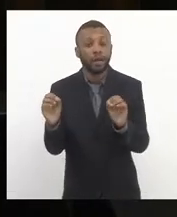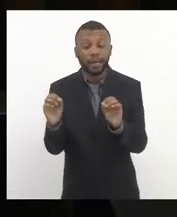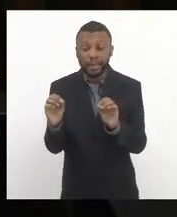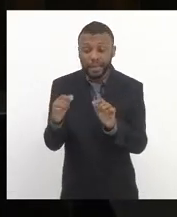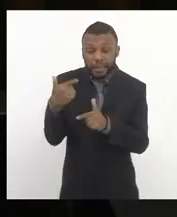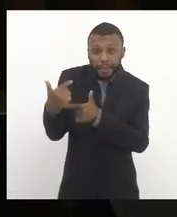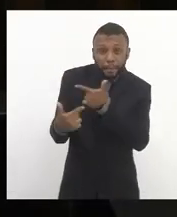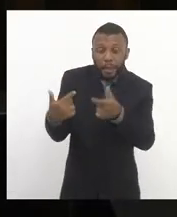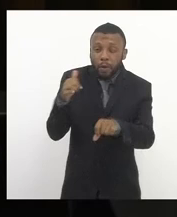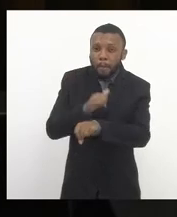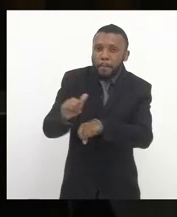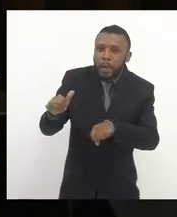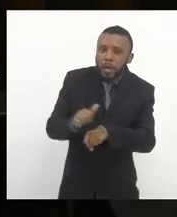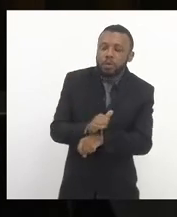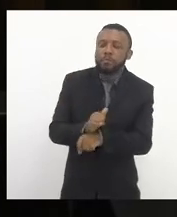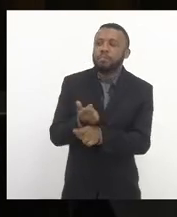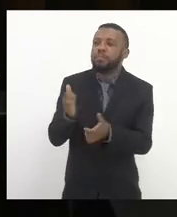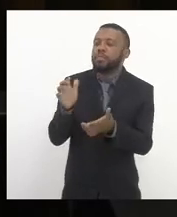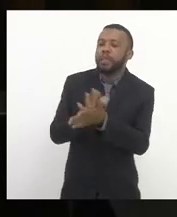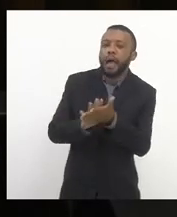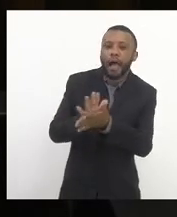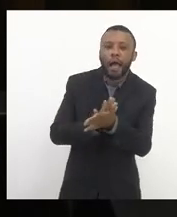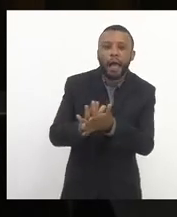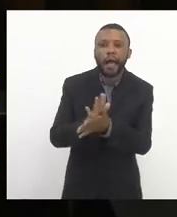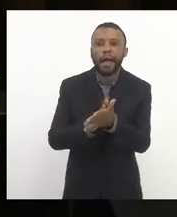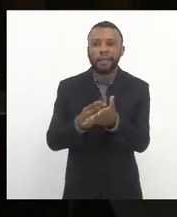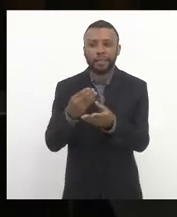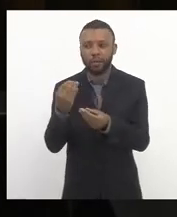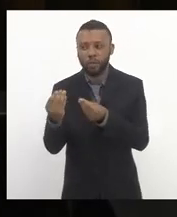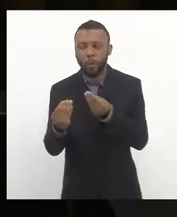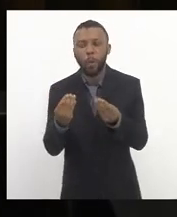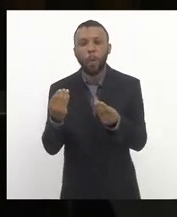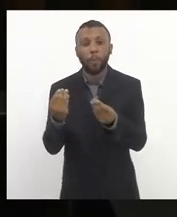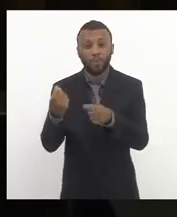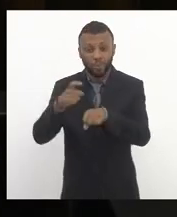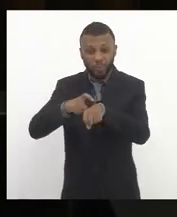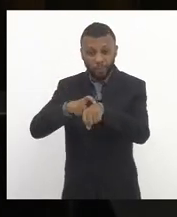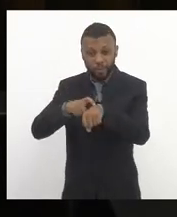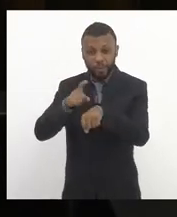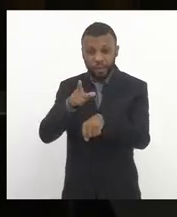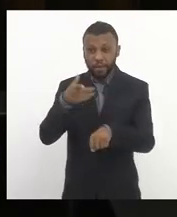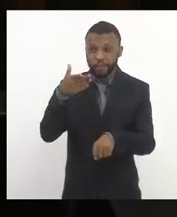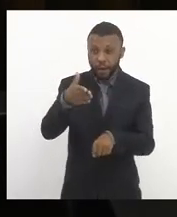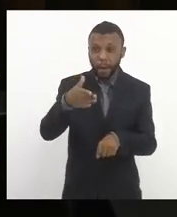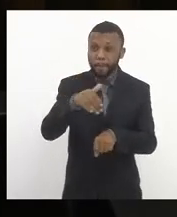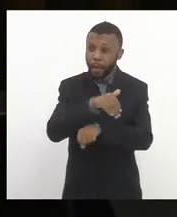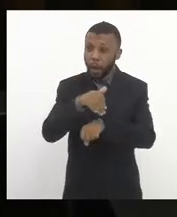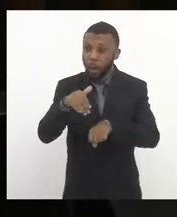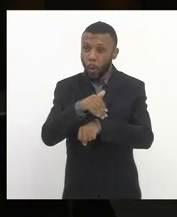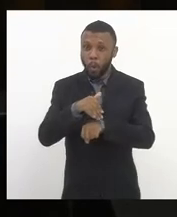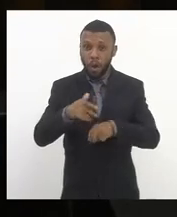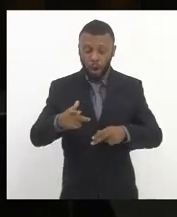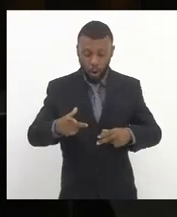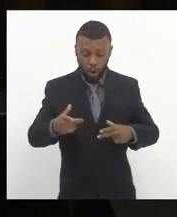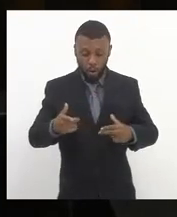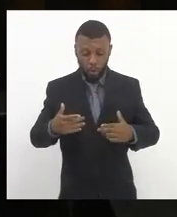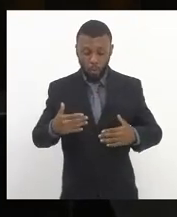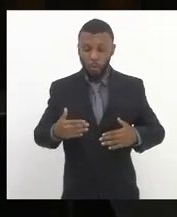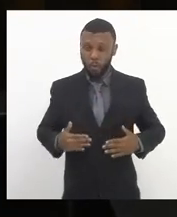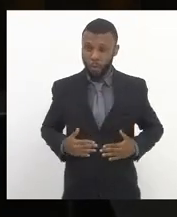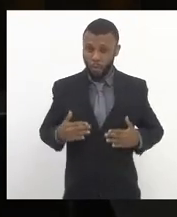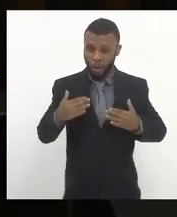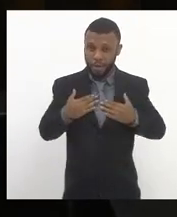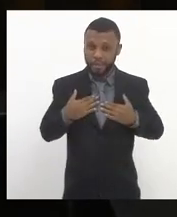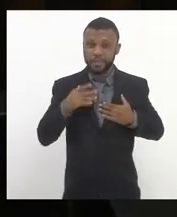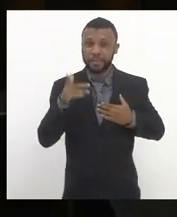inexistentes. A partir do momento que o policial vai para a rua, presidente, com um colete vencido, com uma viatura